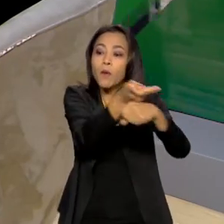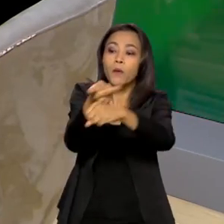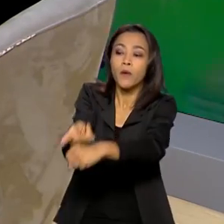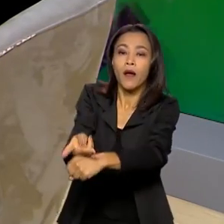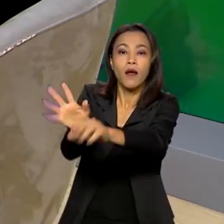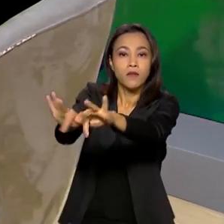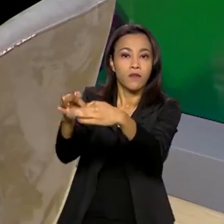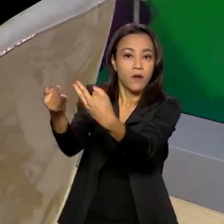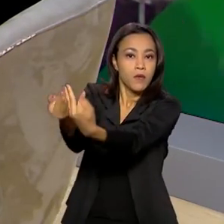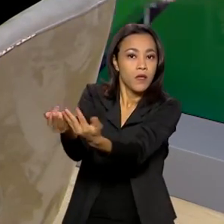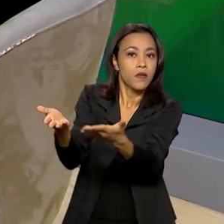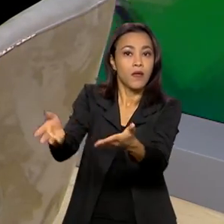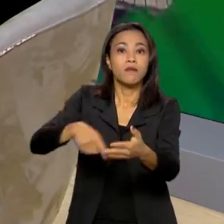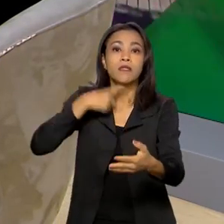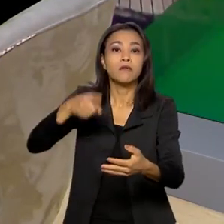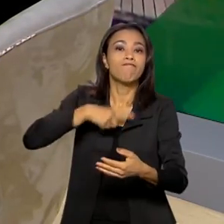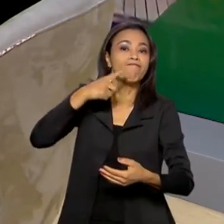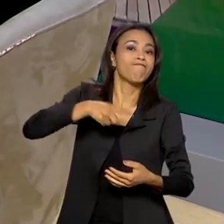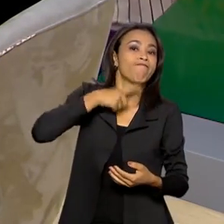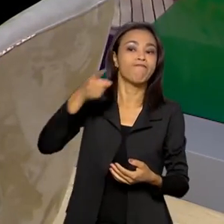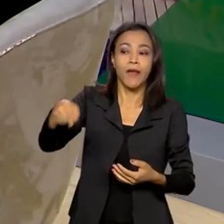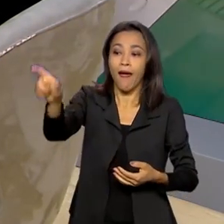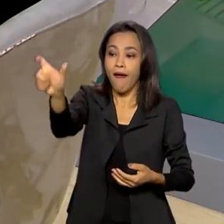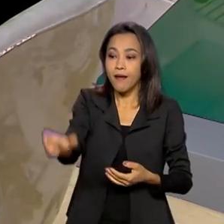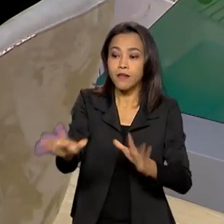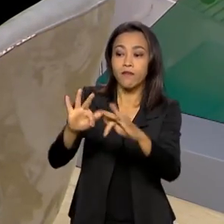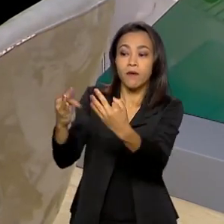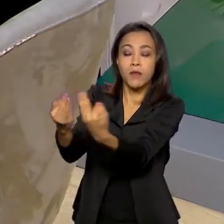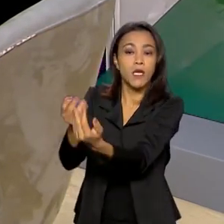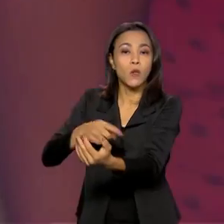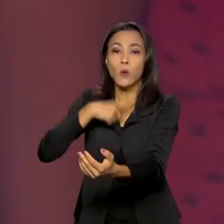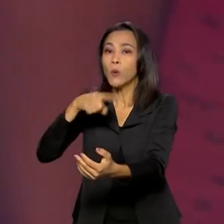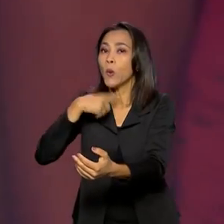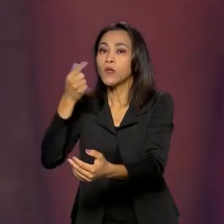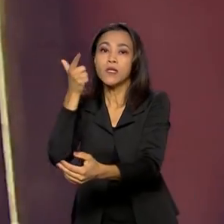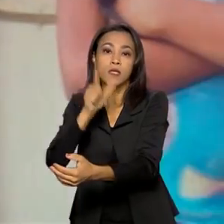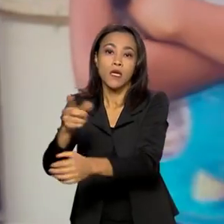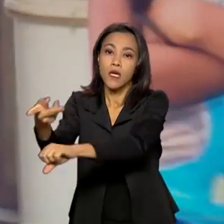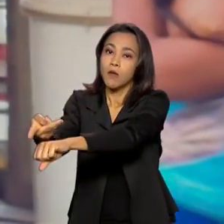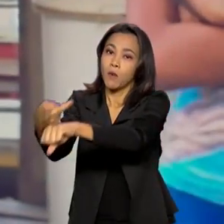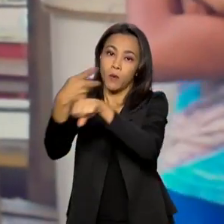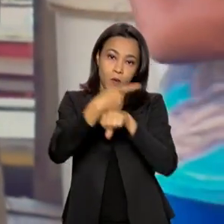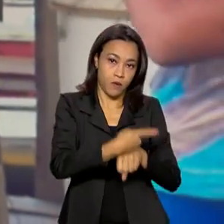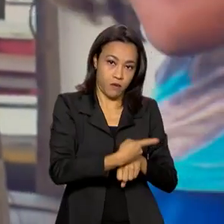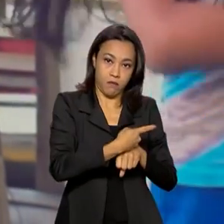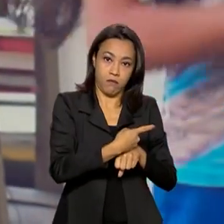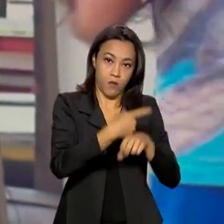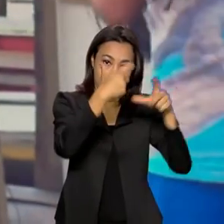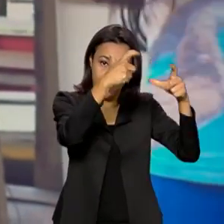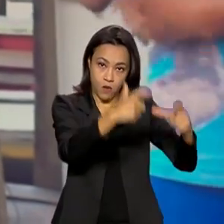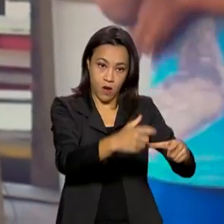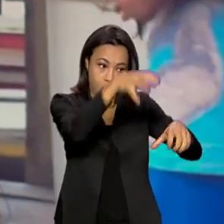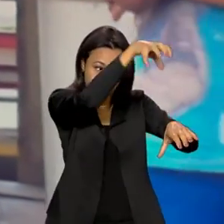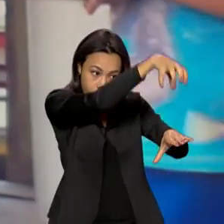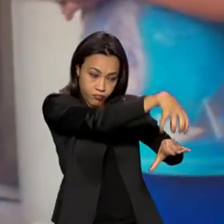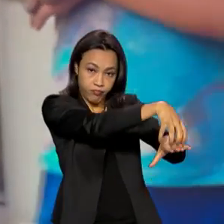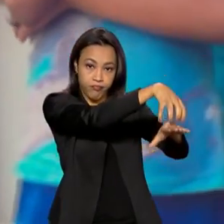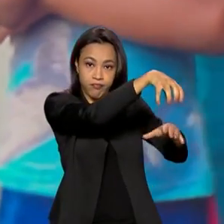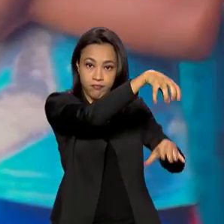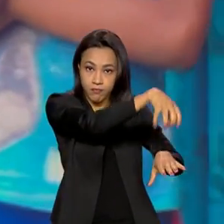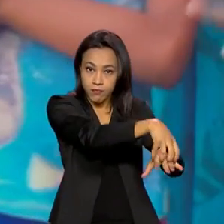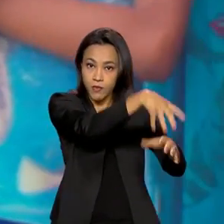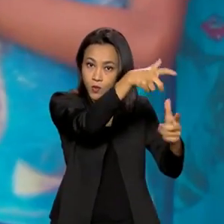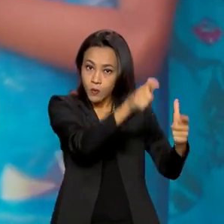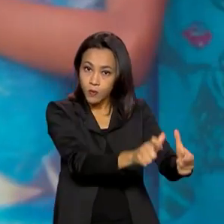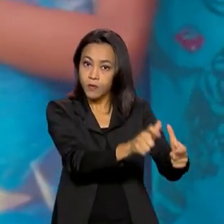vezes essa família tá impossibilitada de ir pessoalmente até um posto de atendimento a nossa ideia com isso é tá sempre eh